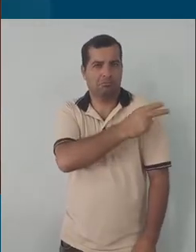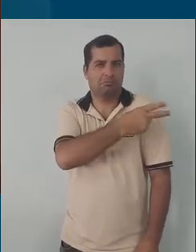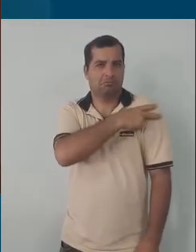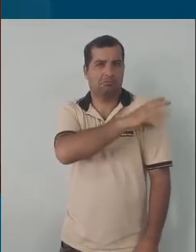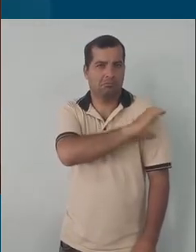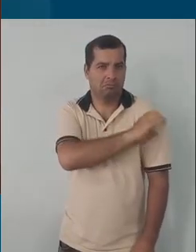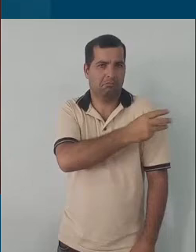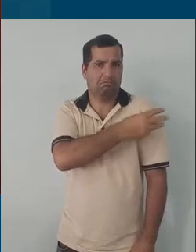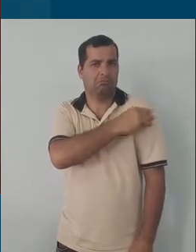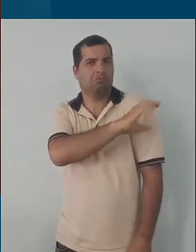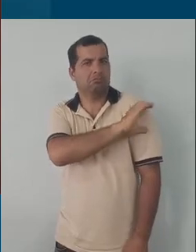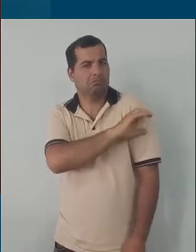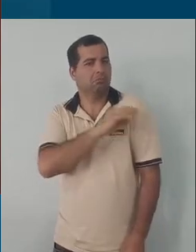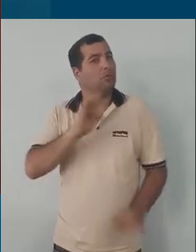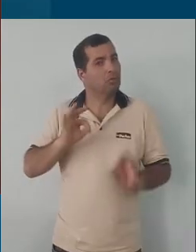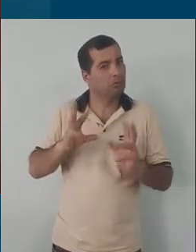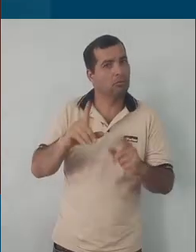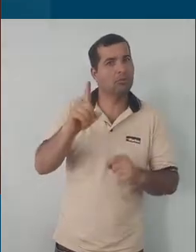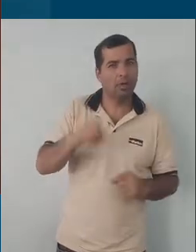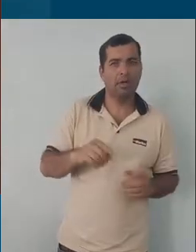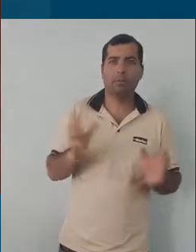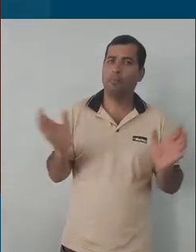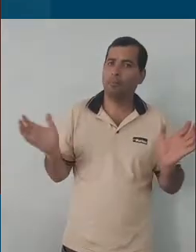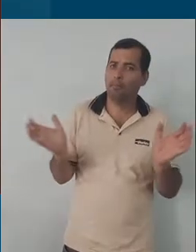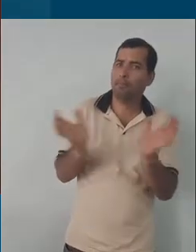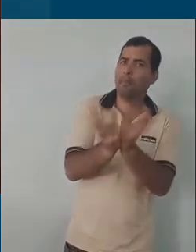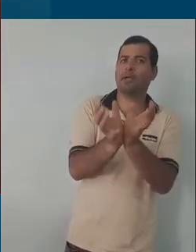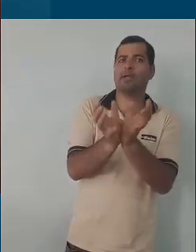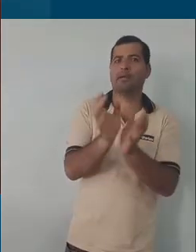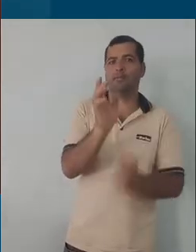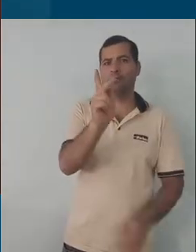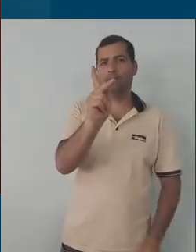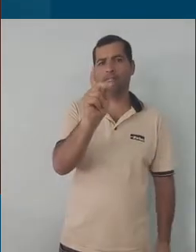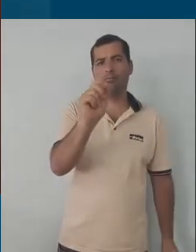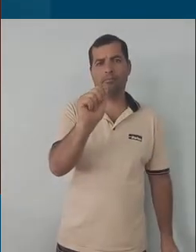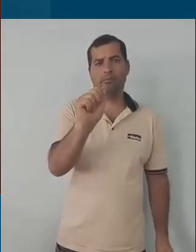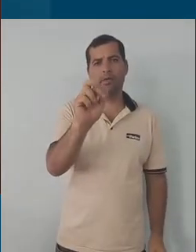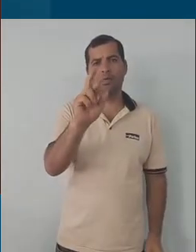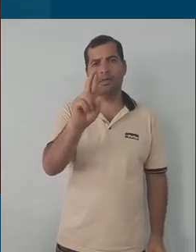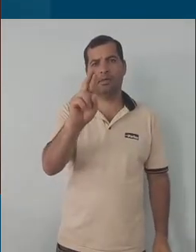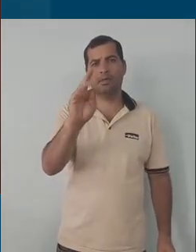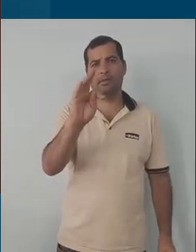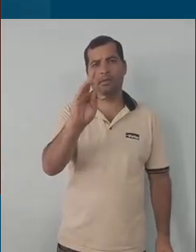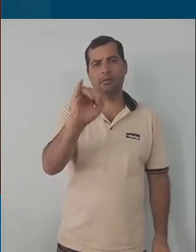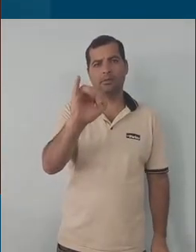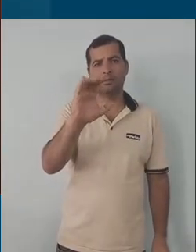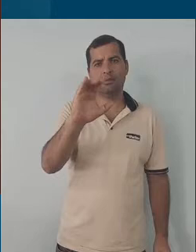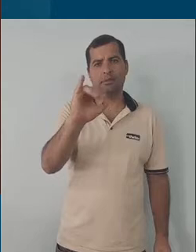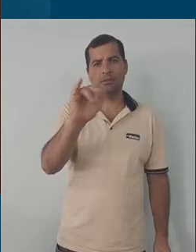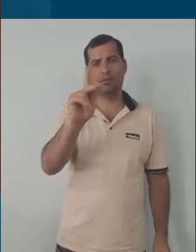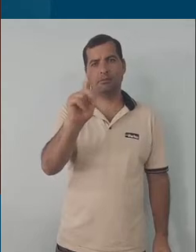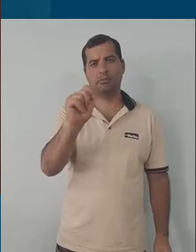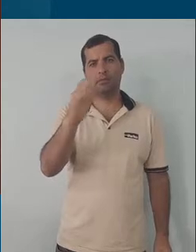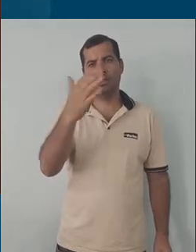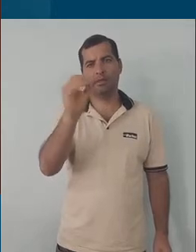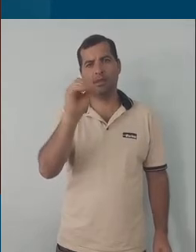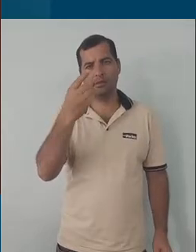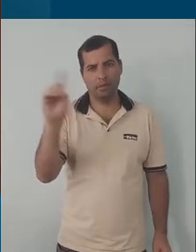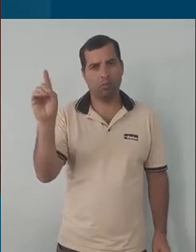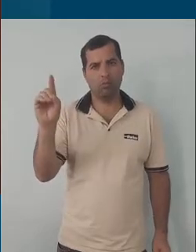participação. E participação não é trazer o aluno para fazer o que eu quero. Participação está envolvido